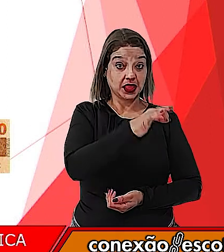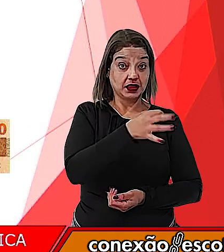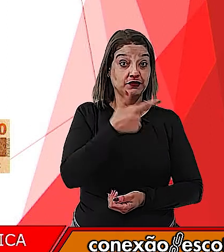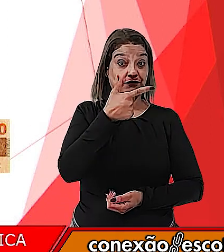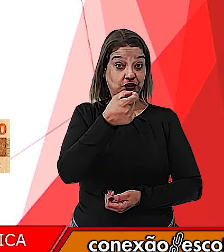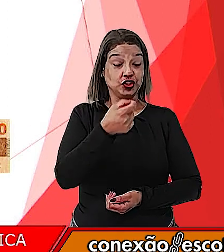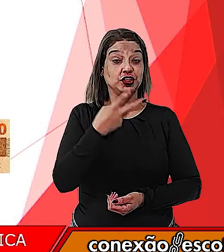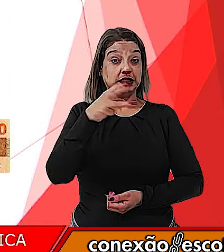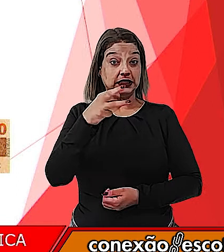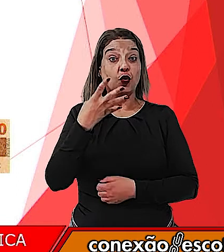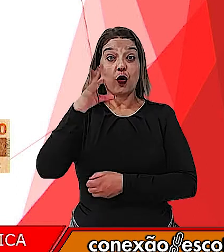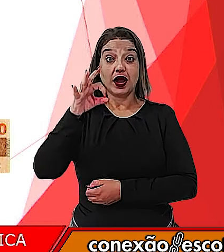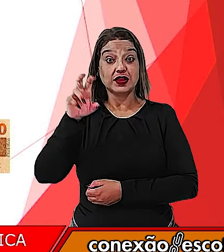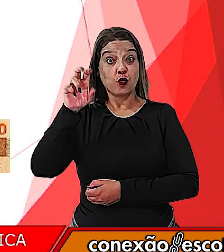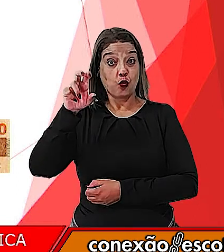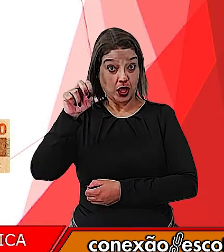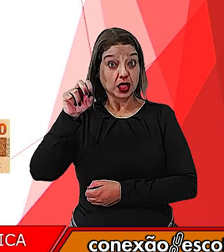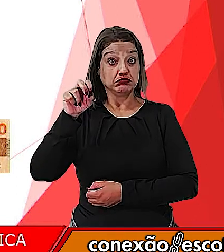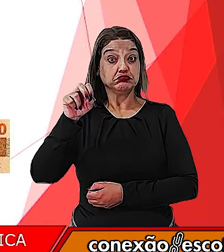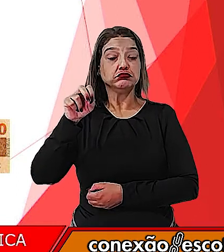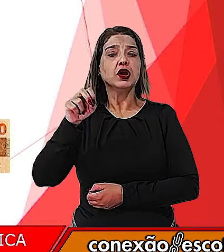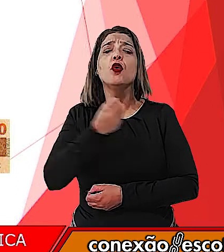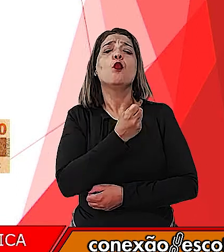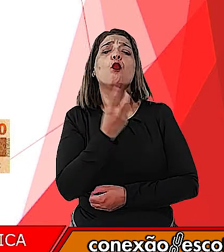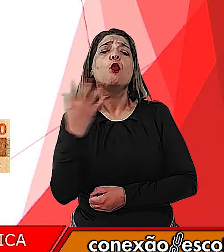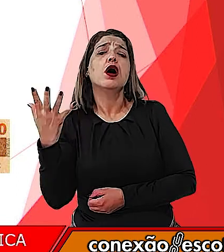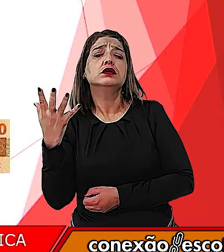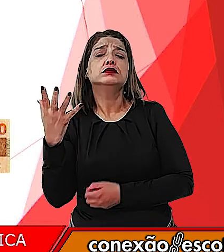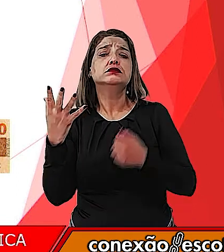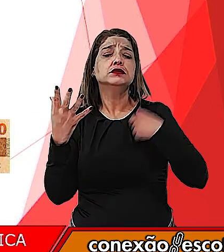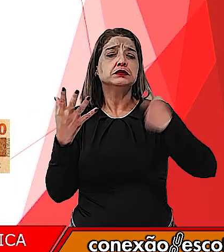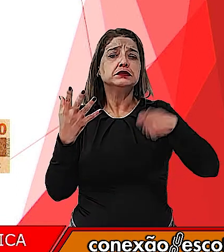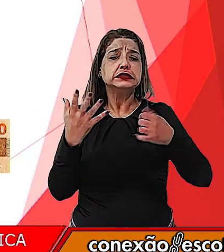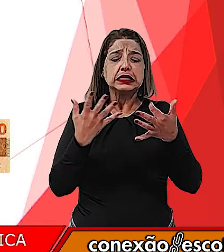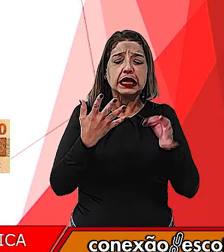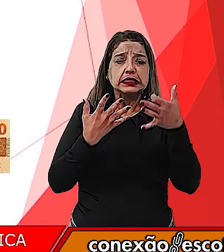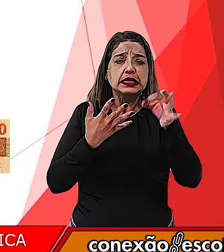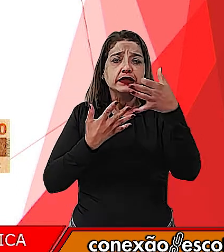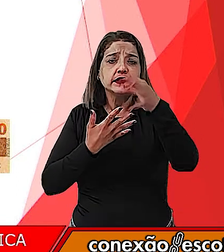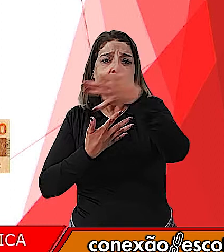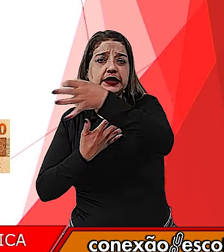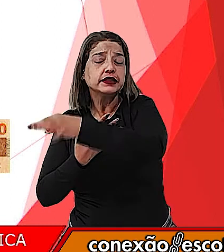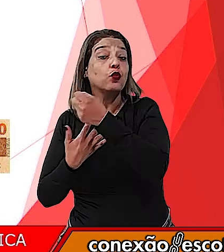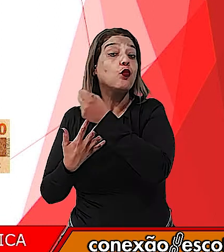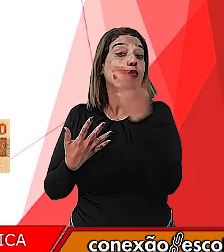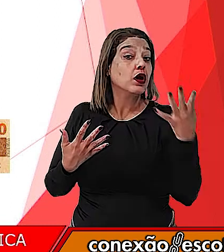10, 20, 30, 40, 50. Quantas vezes nós contamos de 10 em